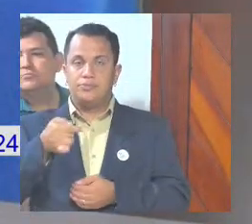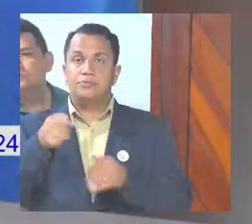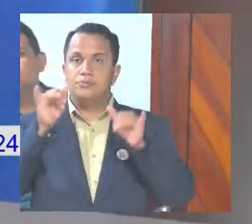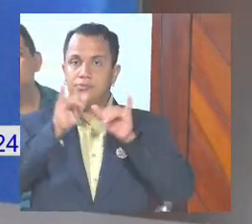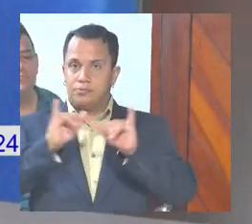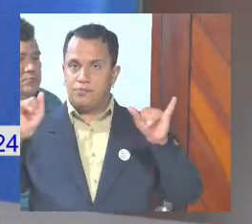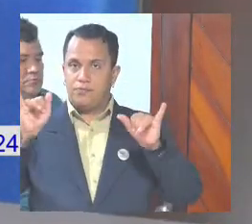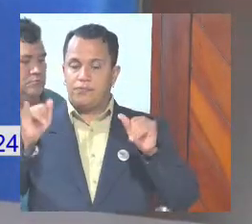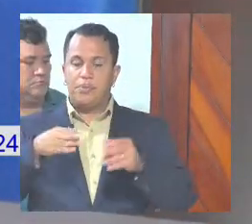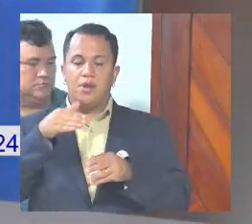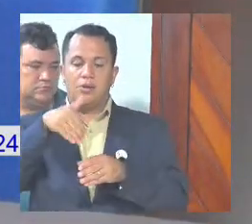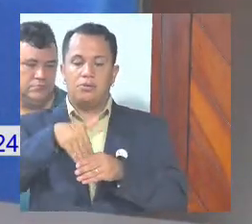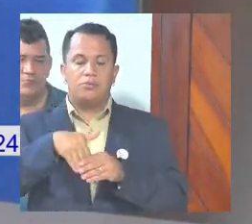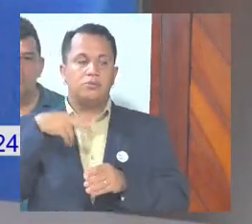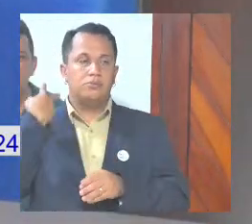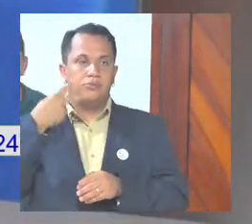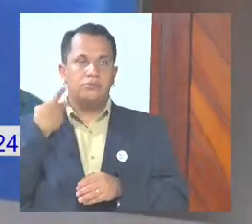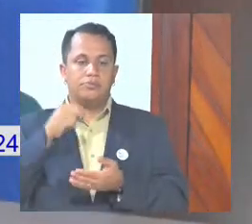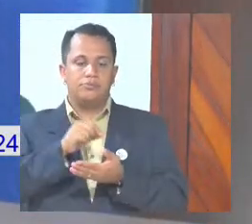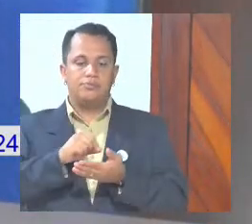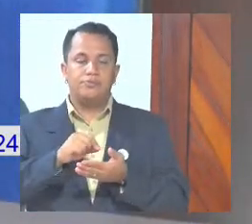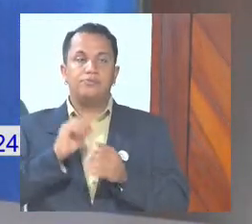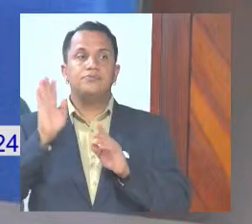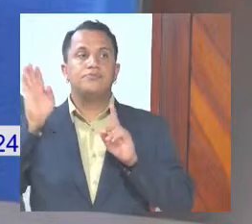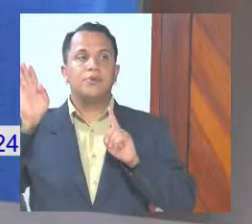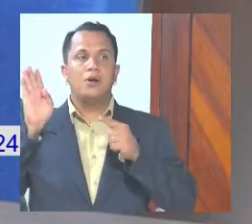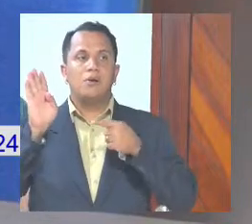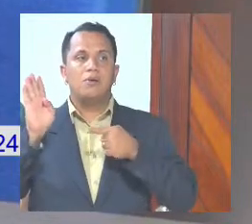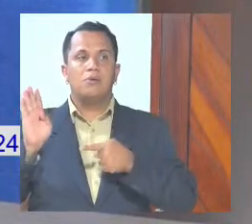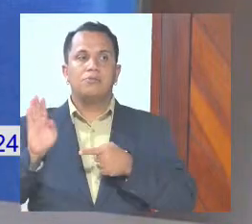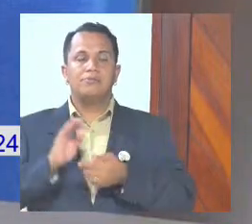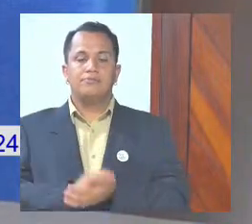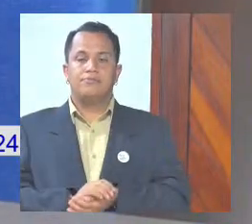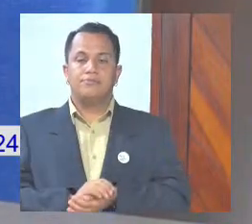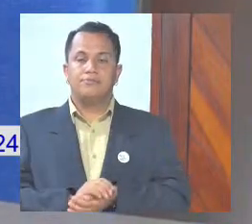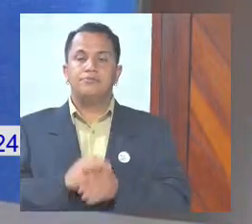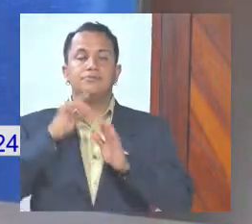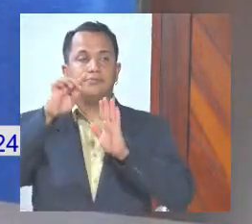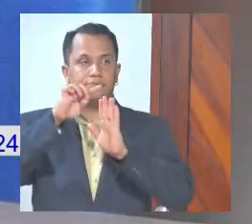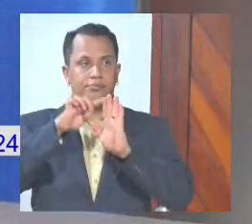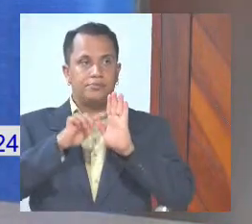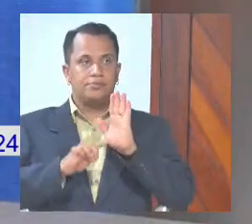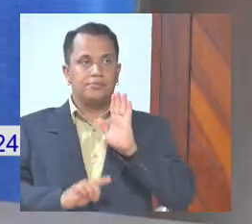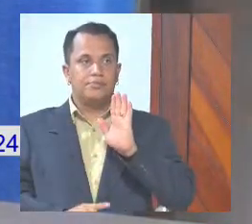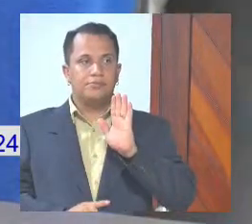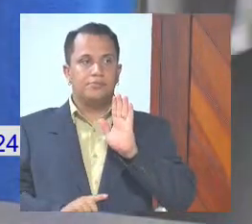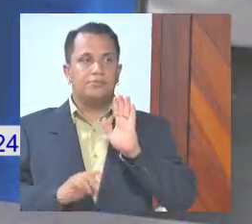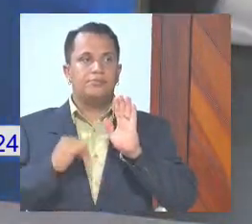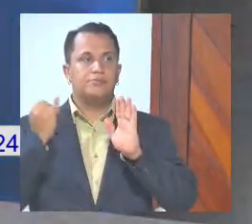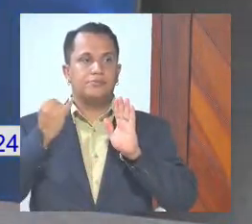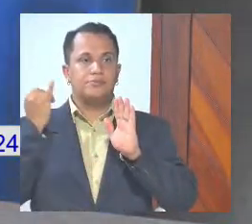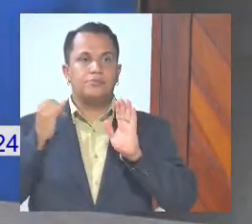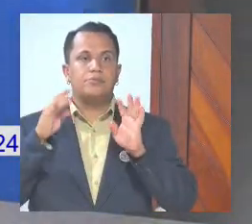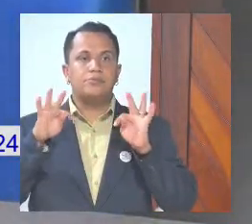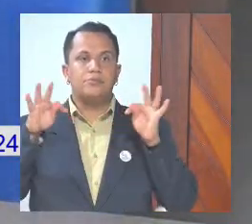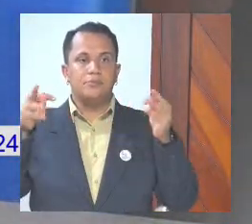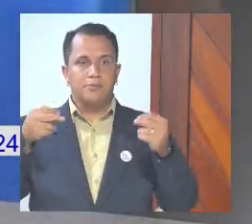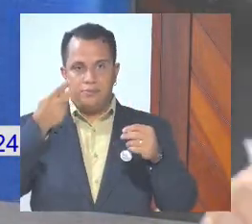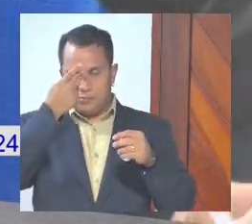pronunciamentos os vereadores inscritos que discorreram assuntos de interesse